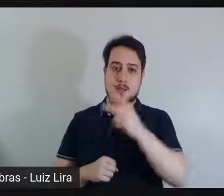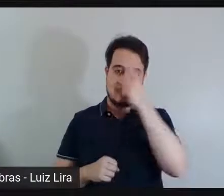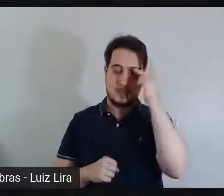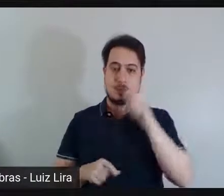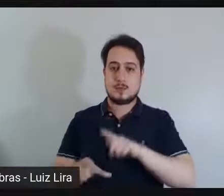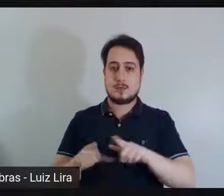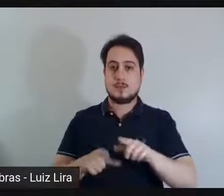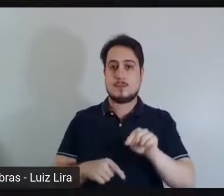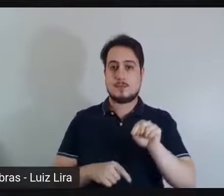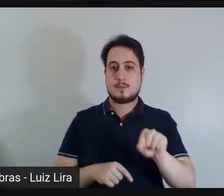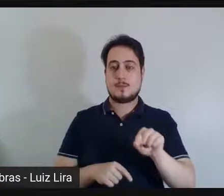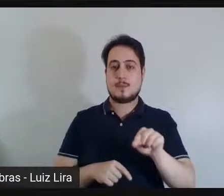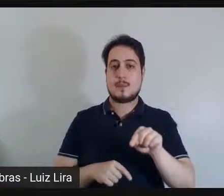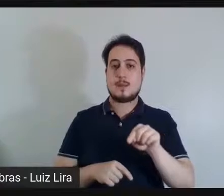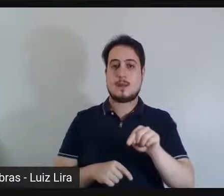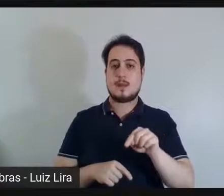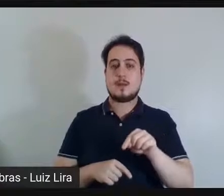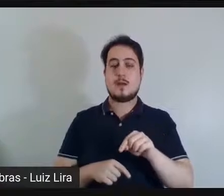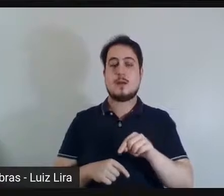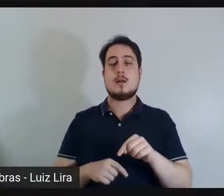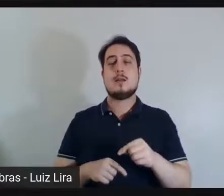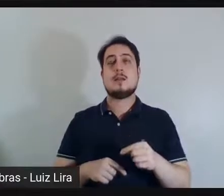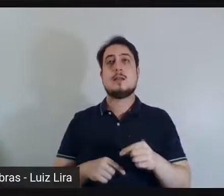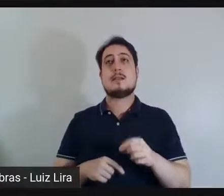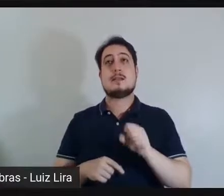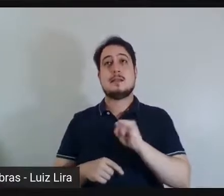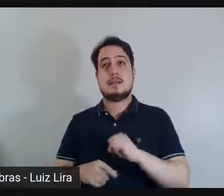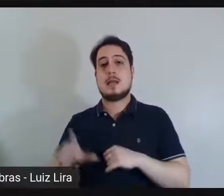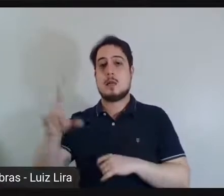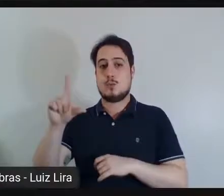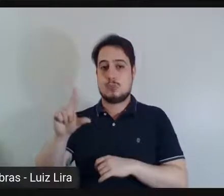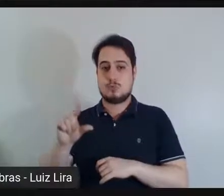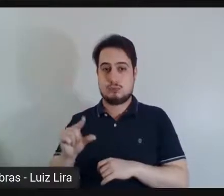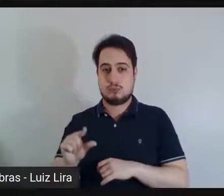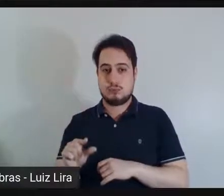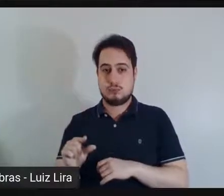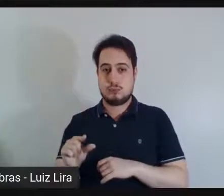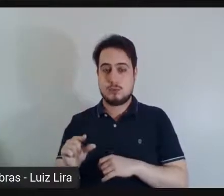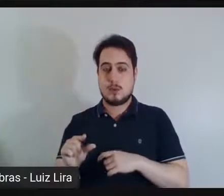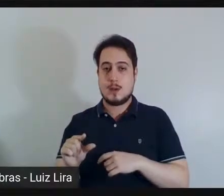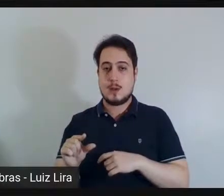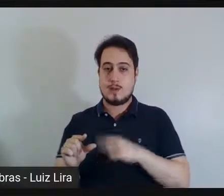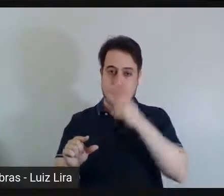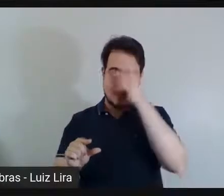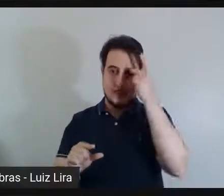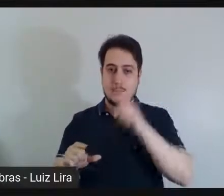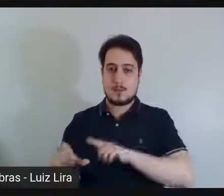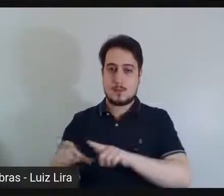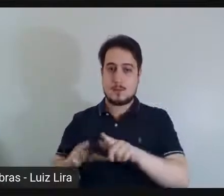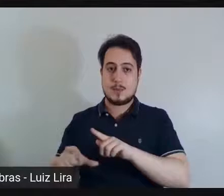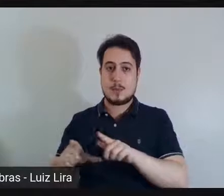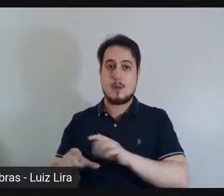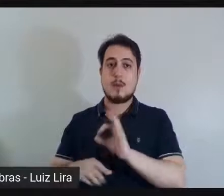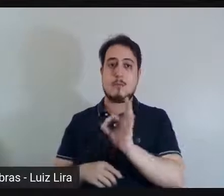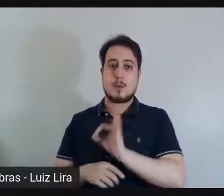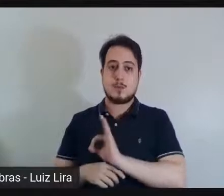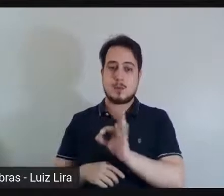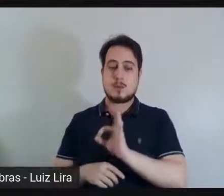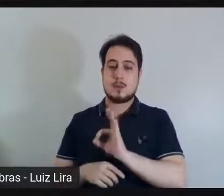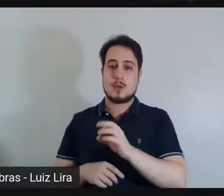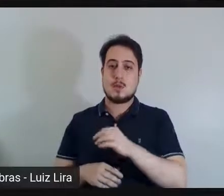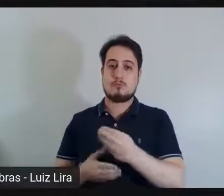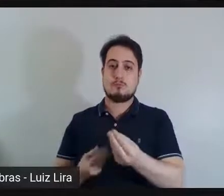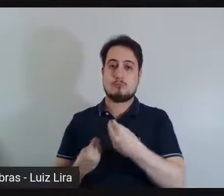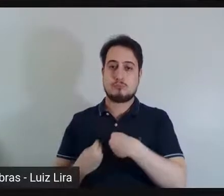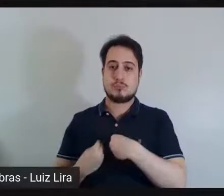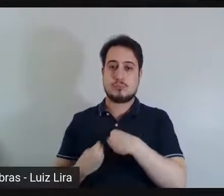da suspensão. No caso da redução, os empregados recebem proporcionalmente. Então, é uma maneira de você